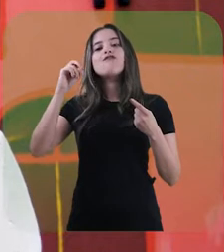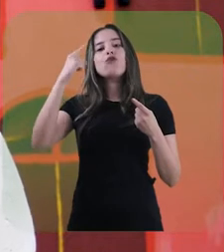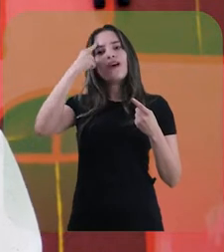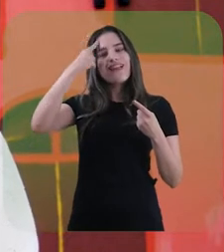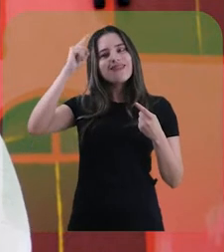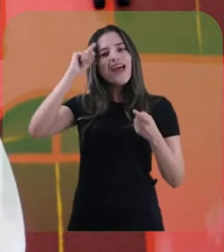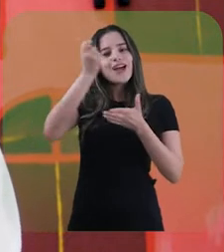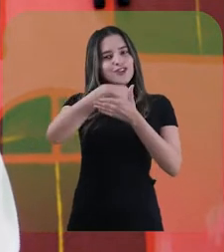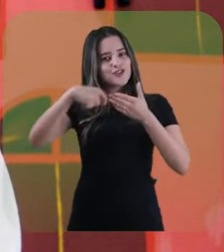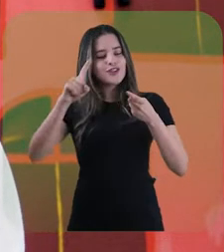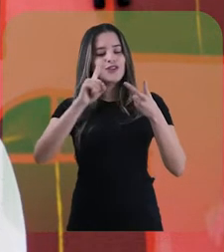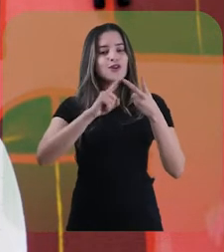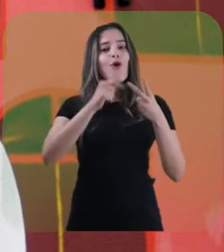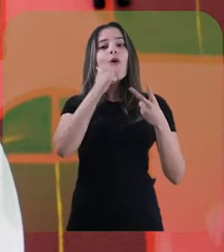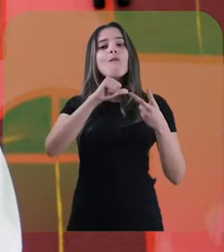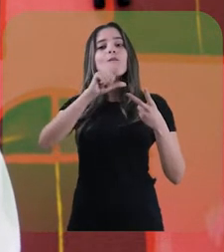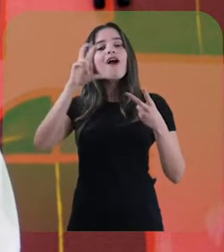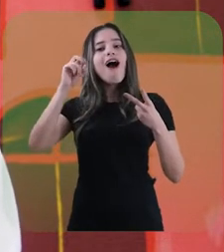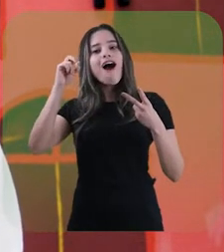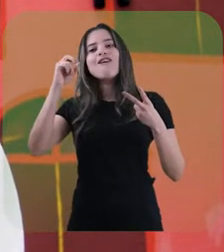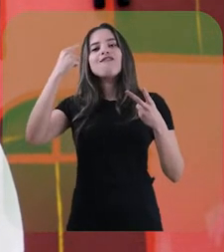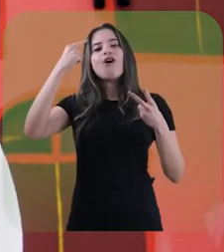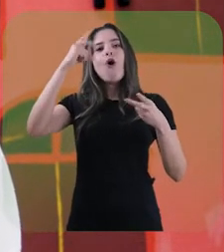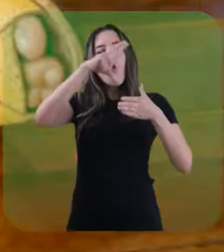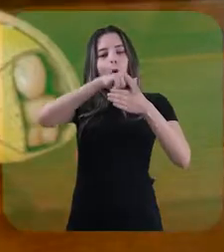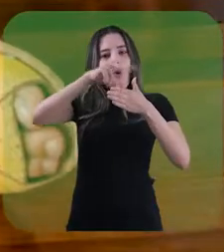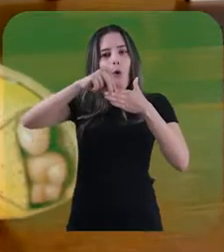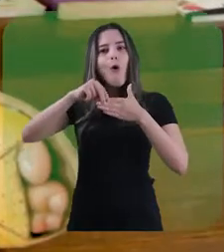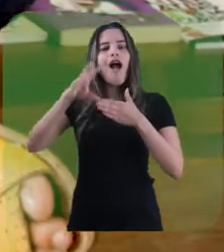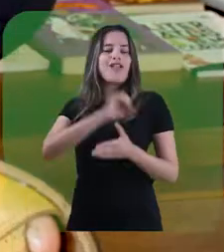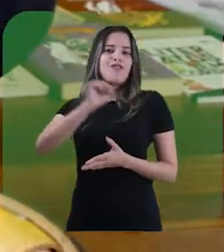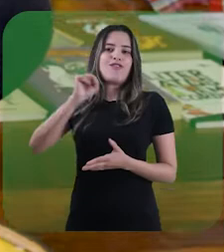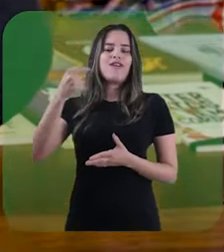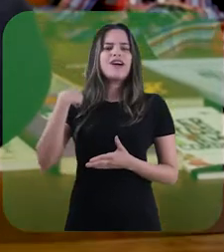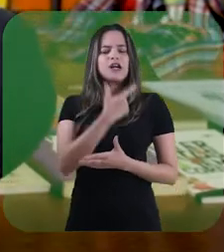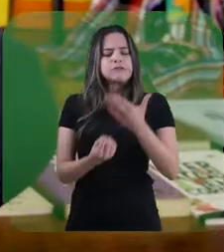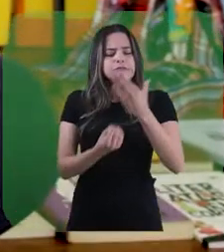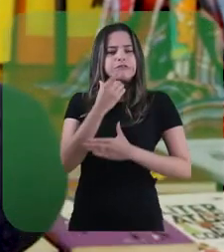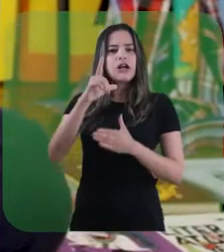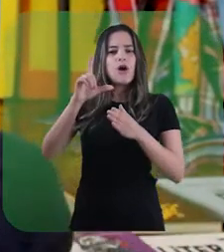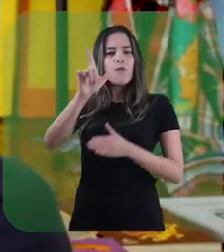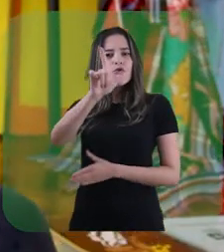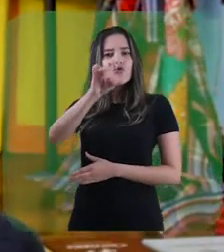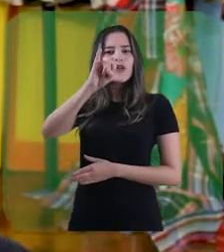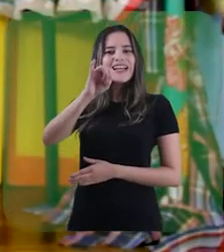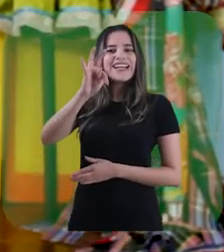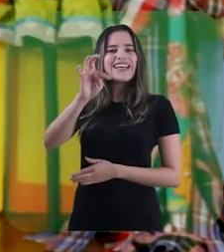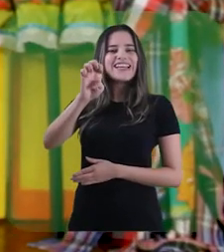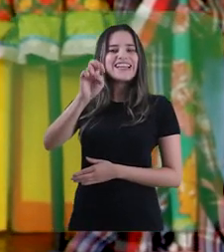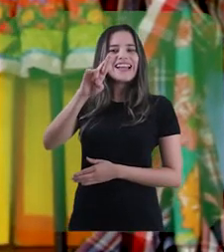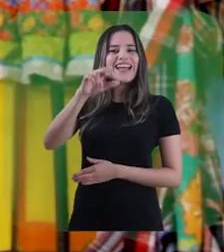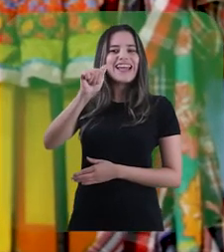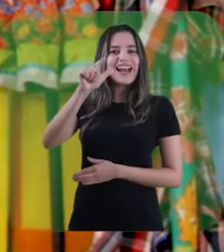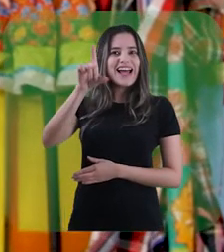pessoa que colecionava mentalmente por 10 e cantigas e nesse quando a gente fundou literato há dez anos né